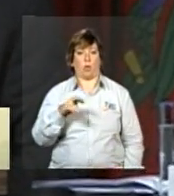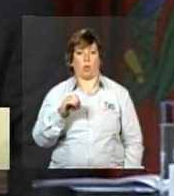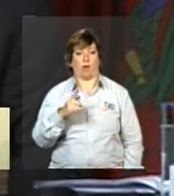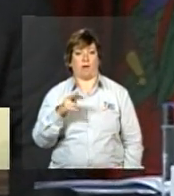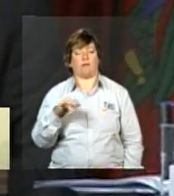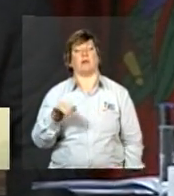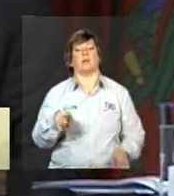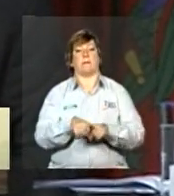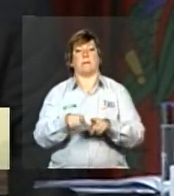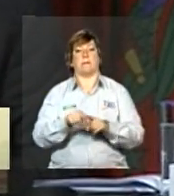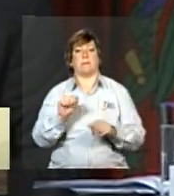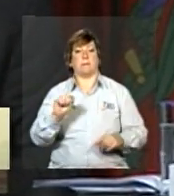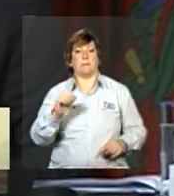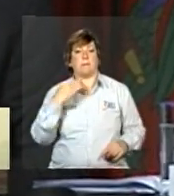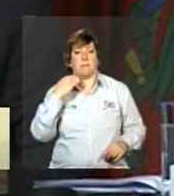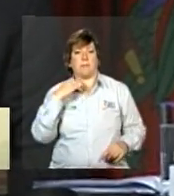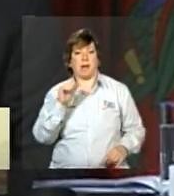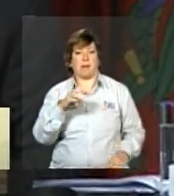Banco